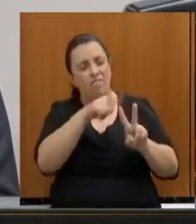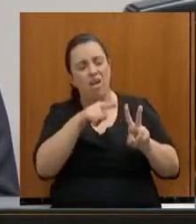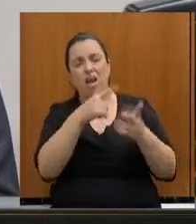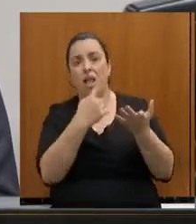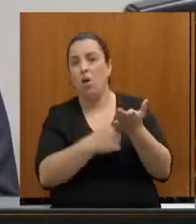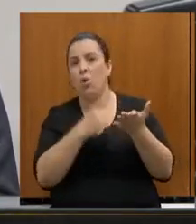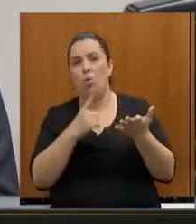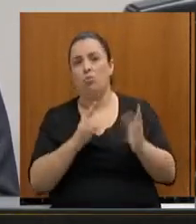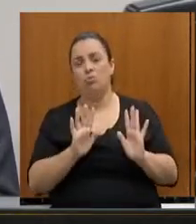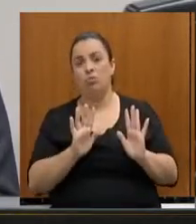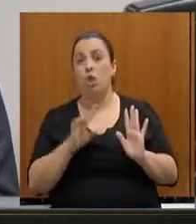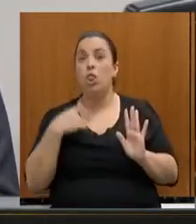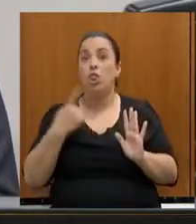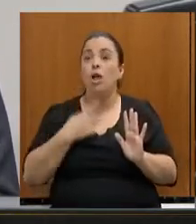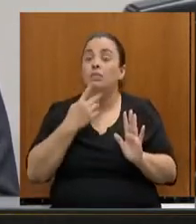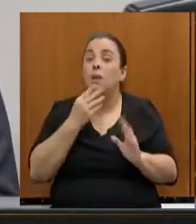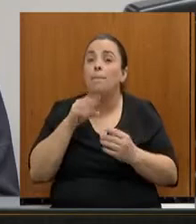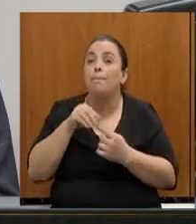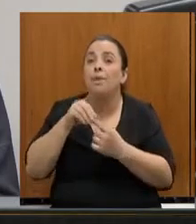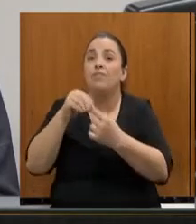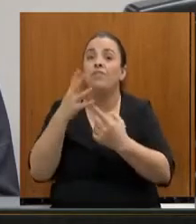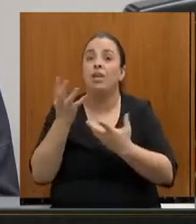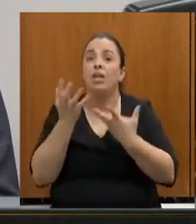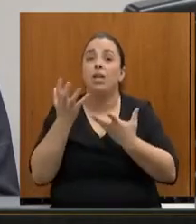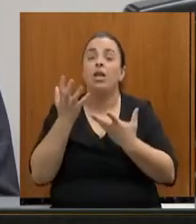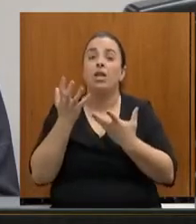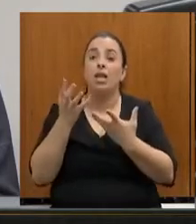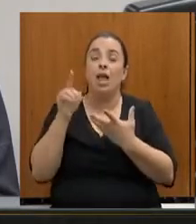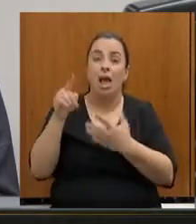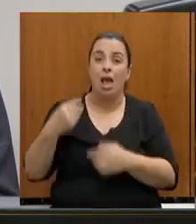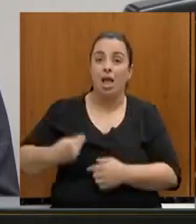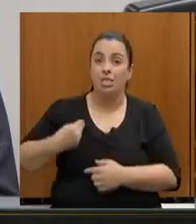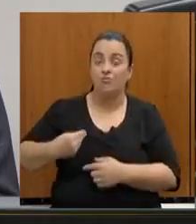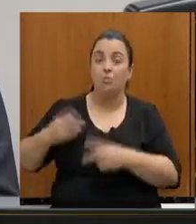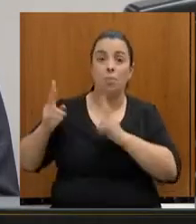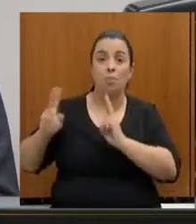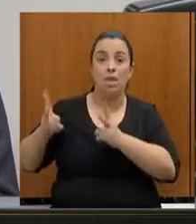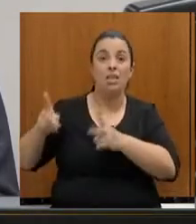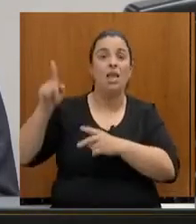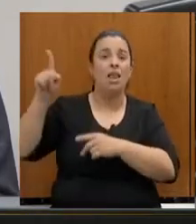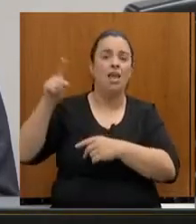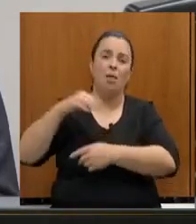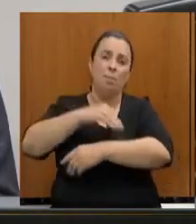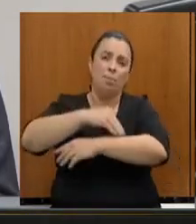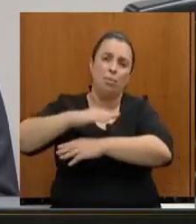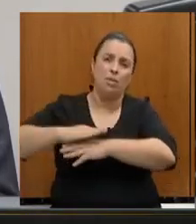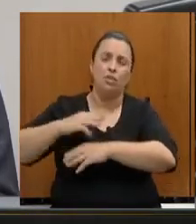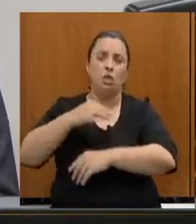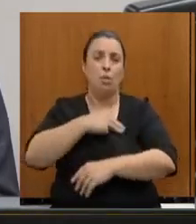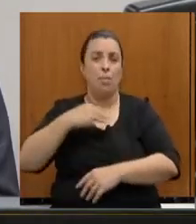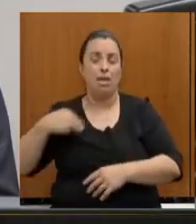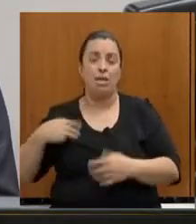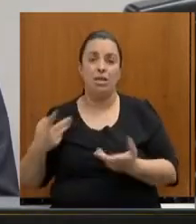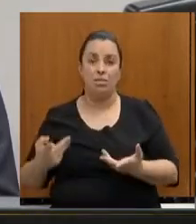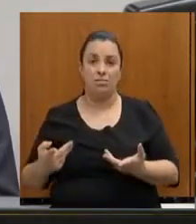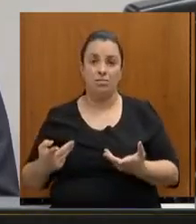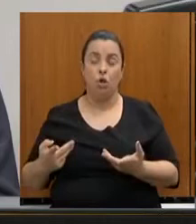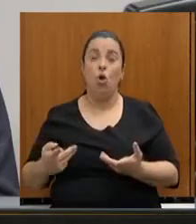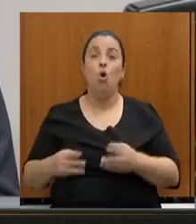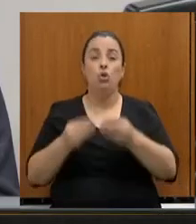resguardar aquelas vidas que foram perdidas aqueles danos ambientais os danos ambientais irreparáveis